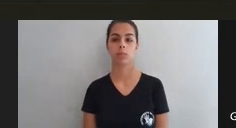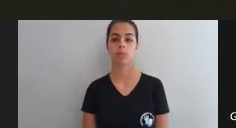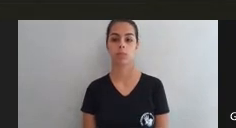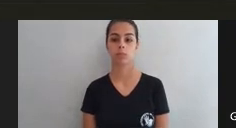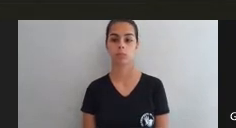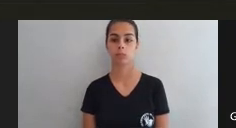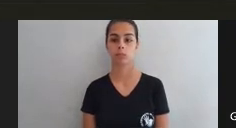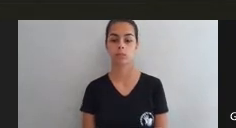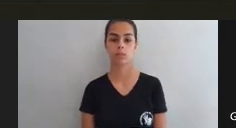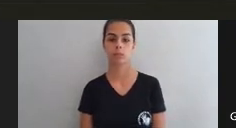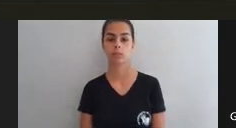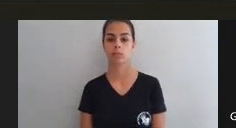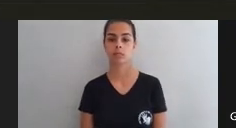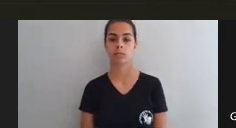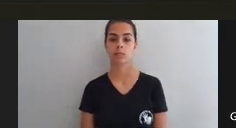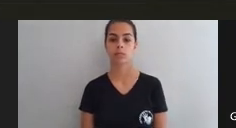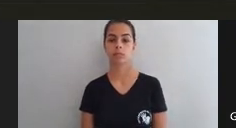Então,